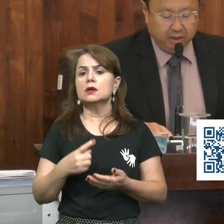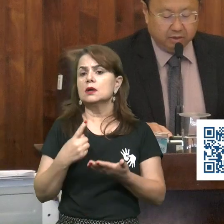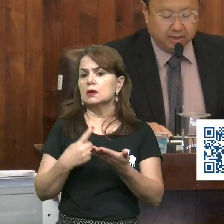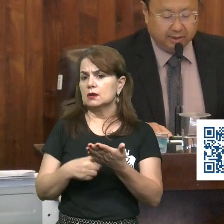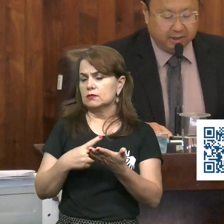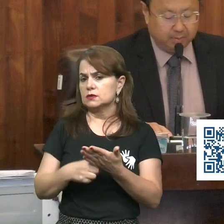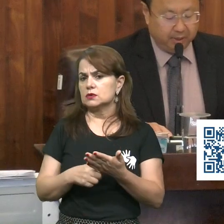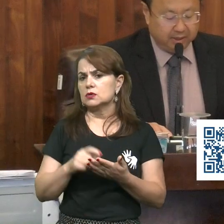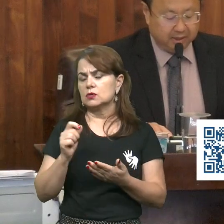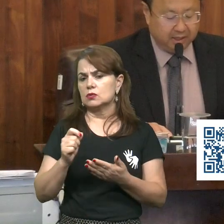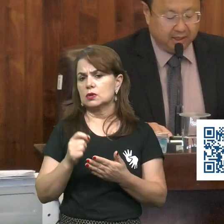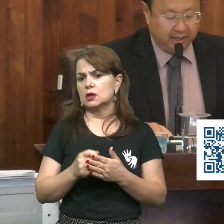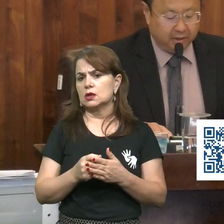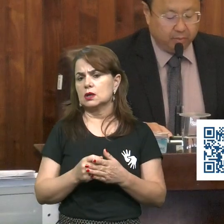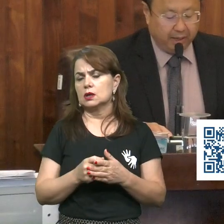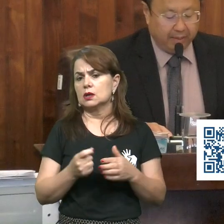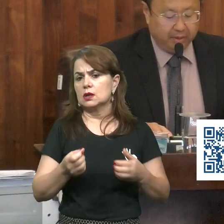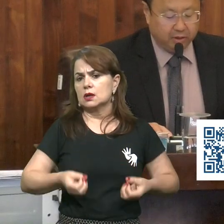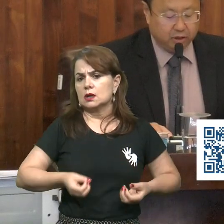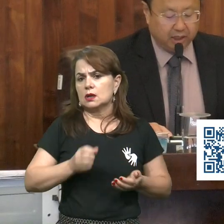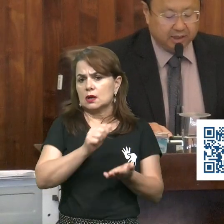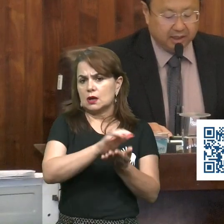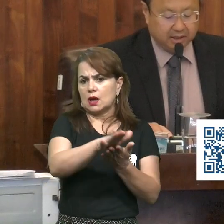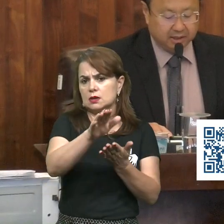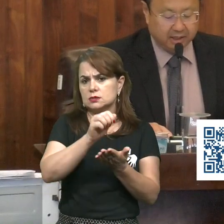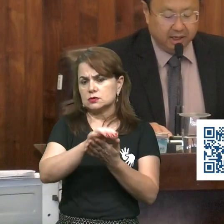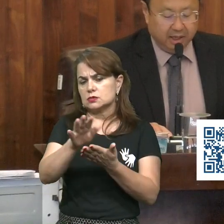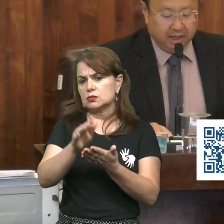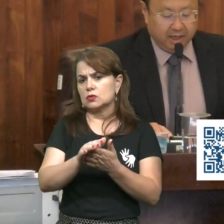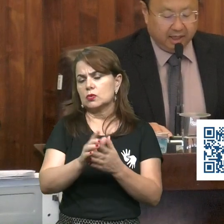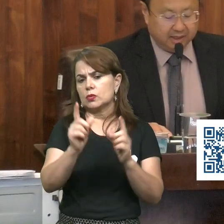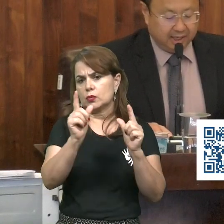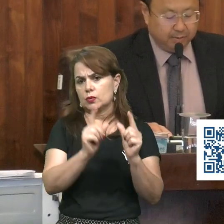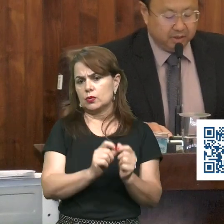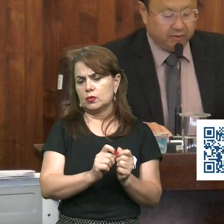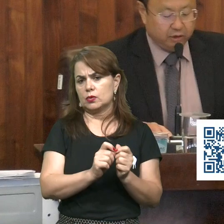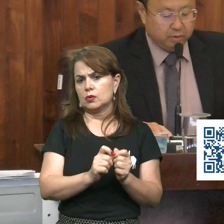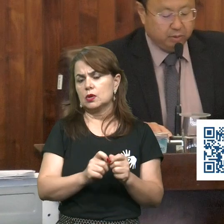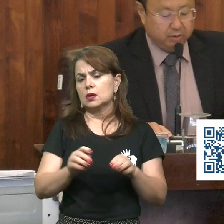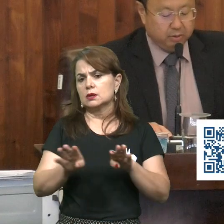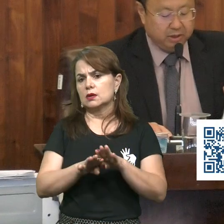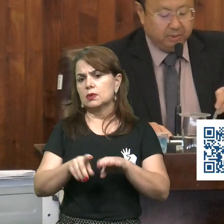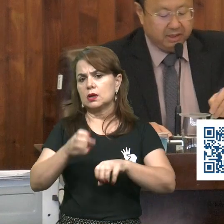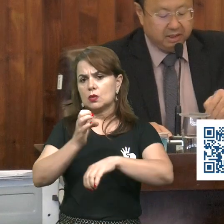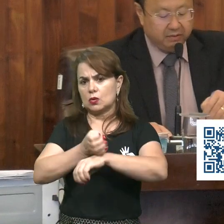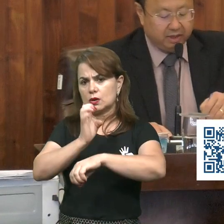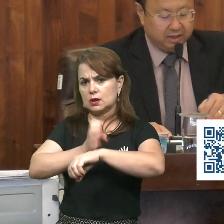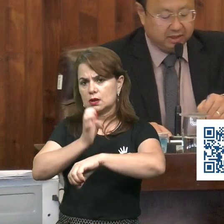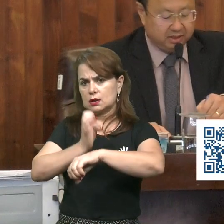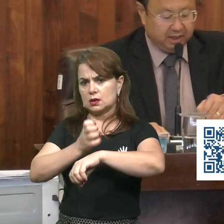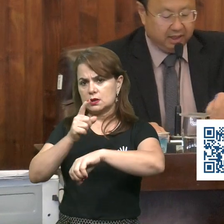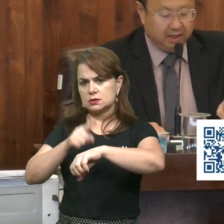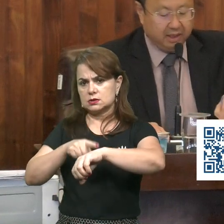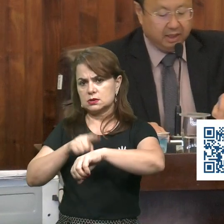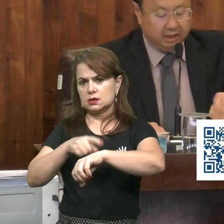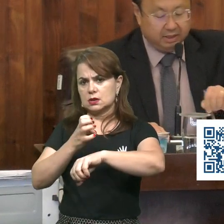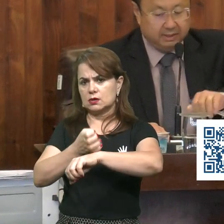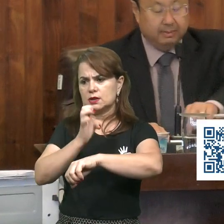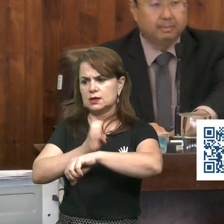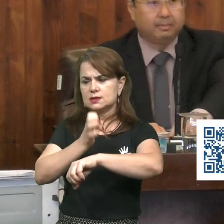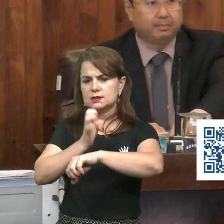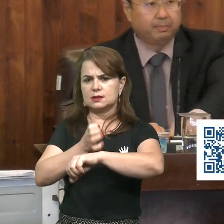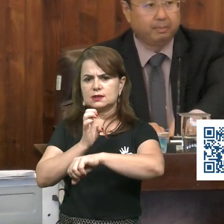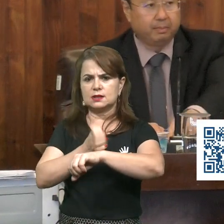contenção e redução das despesas que trata do pagamento de horas extras, realizados pelos servidores públicos municipais em diversas